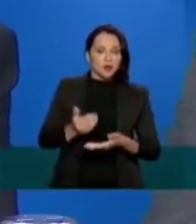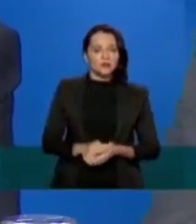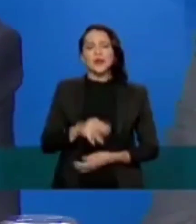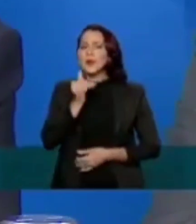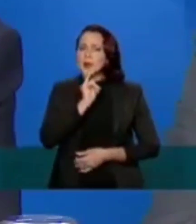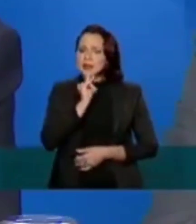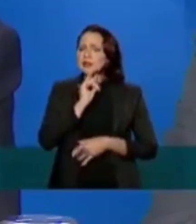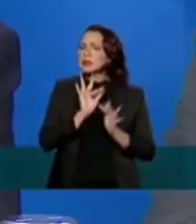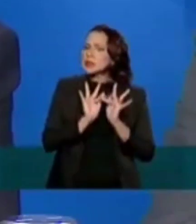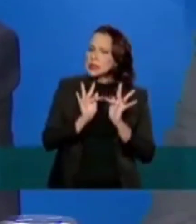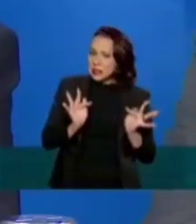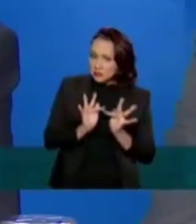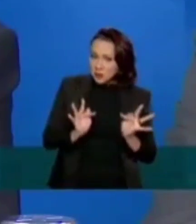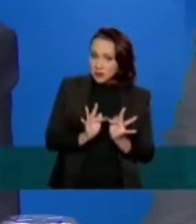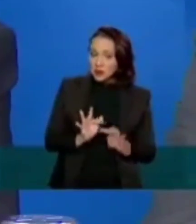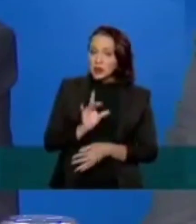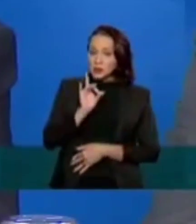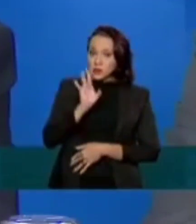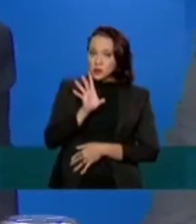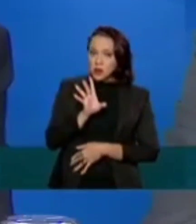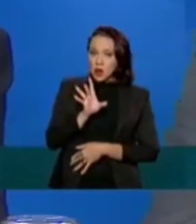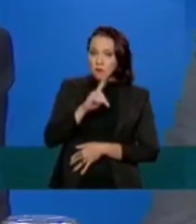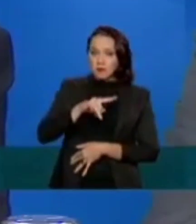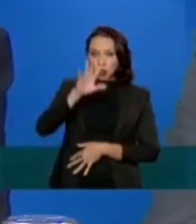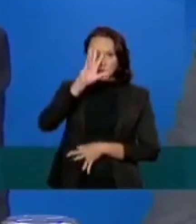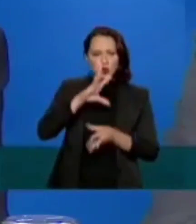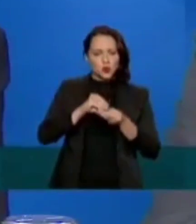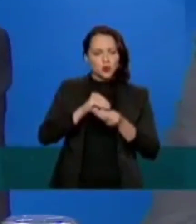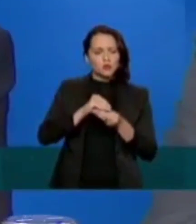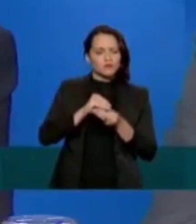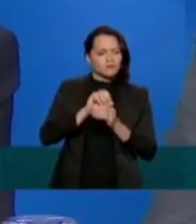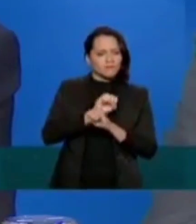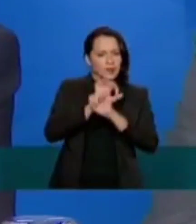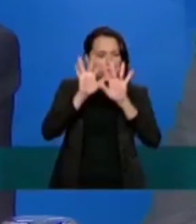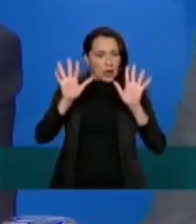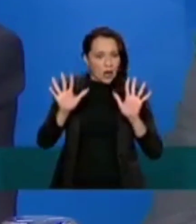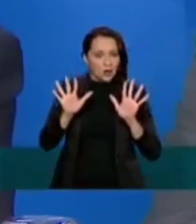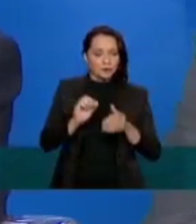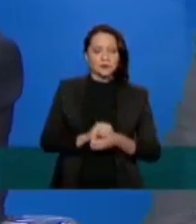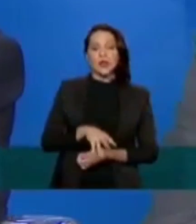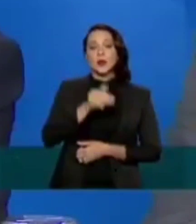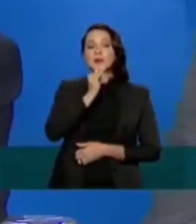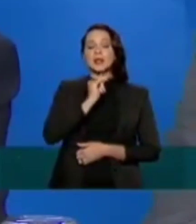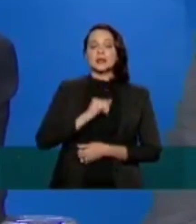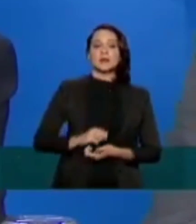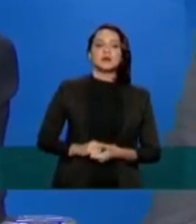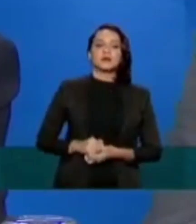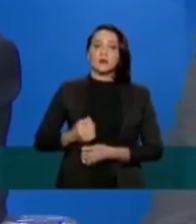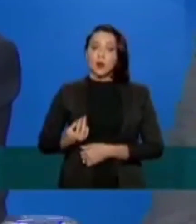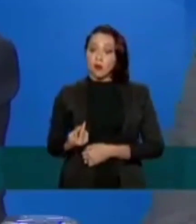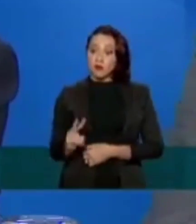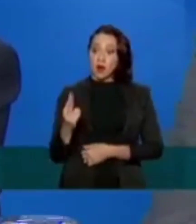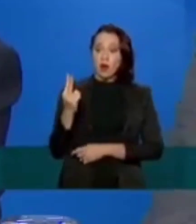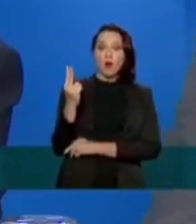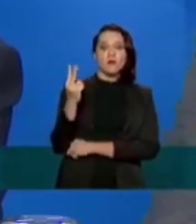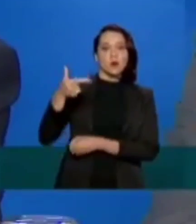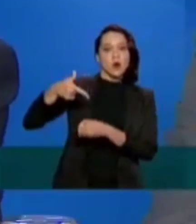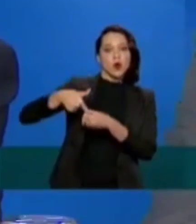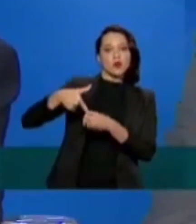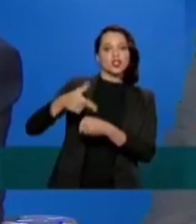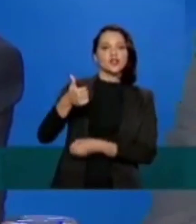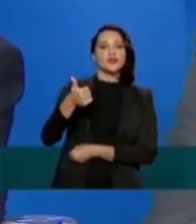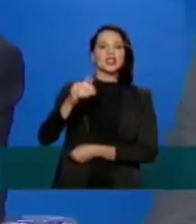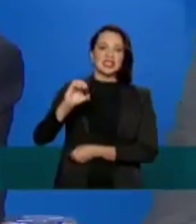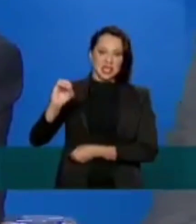um exemplo muito simples, só para ficar todo mundo com isso bem claro. Suponha que o preço de um combustível é